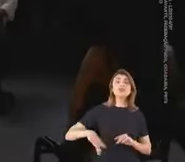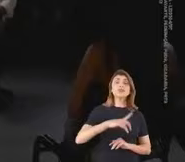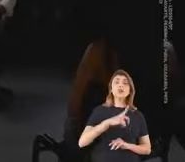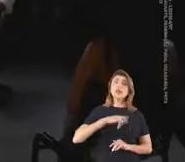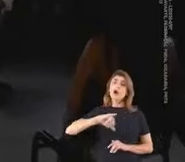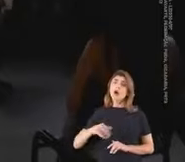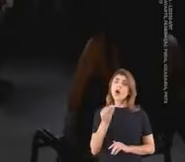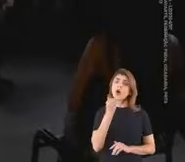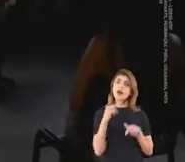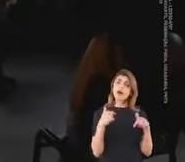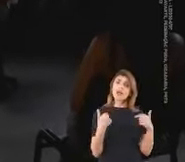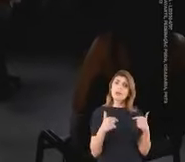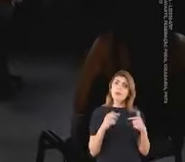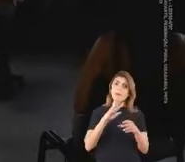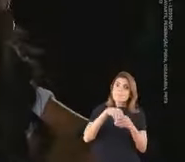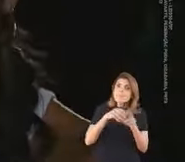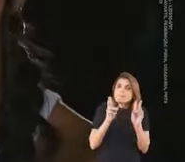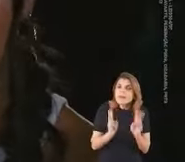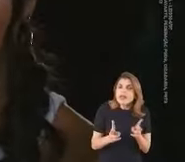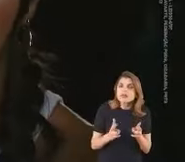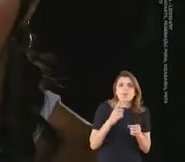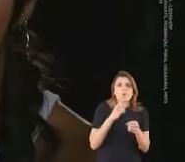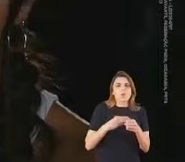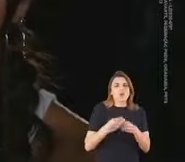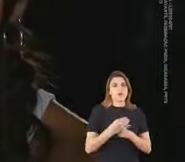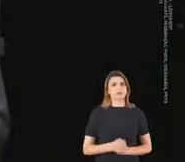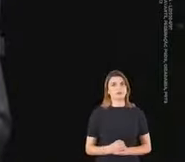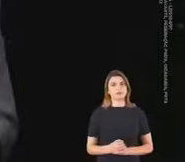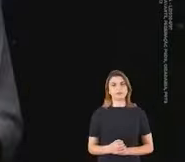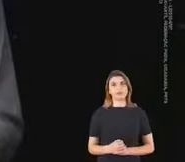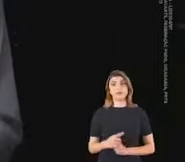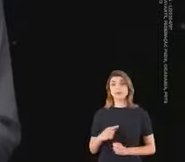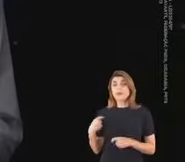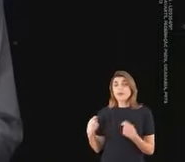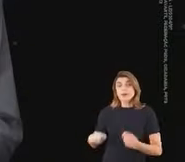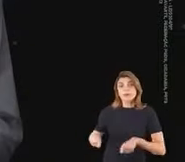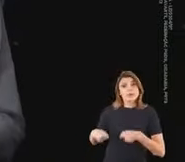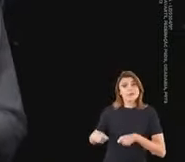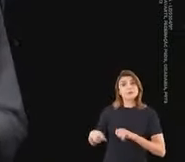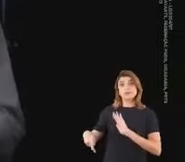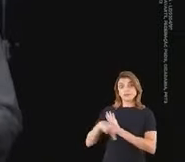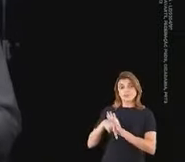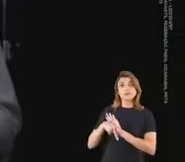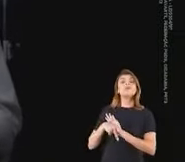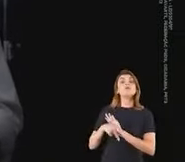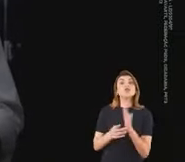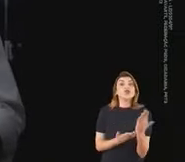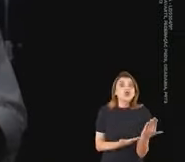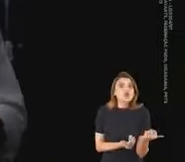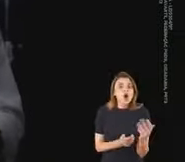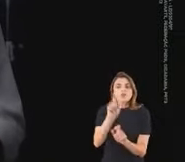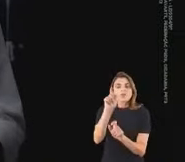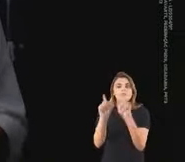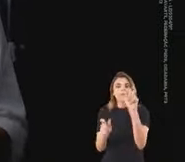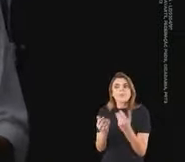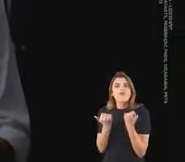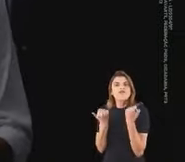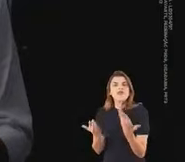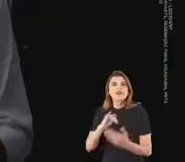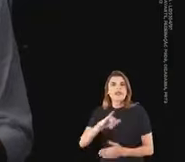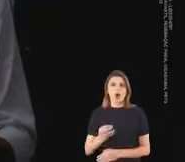jovem de Belford Roxo ter boas oportunidades de emprego dentro da sua própria cidade? Nós precisamos dar oportunidade para os jovens. Os jovens da